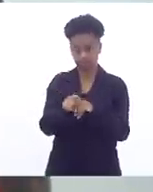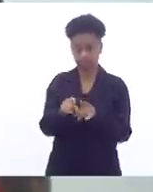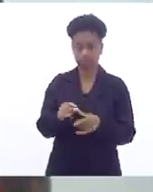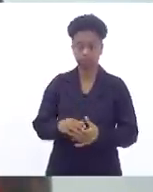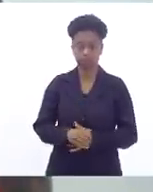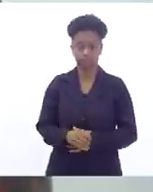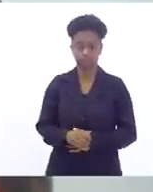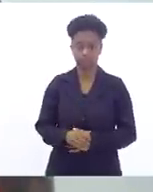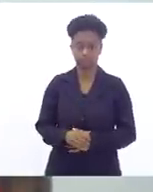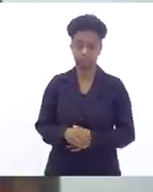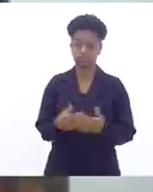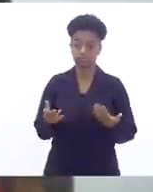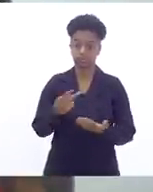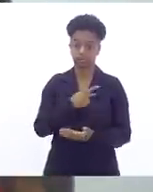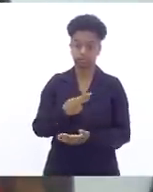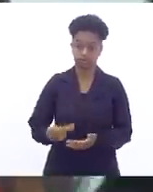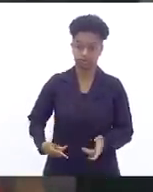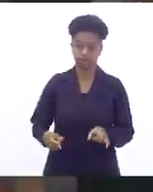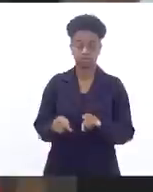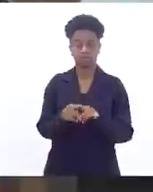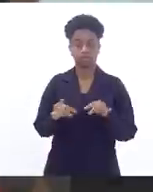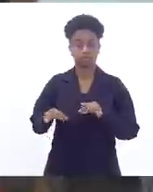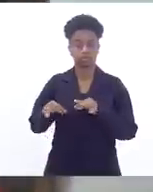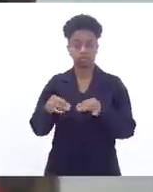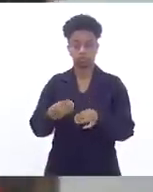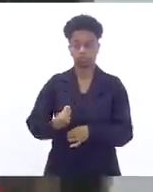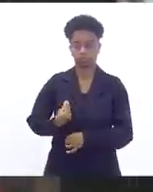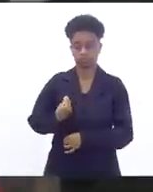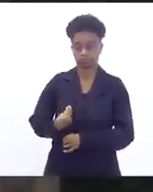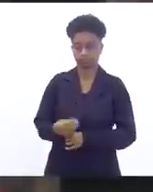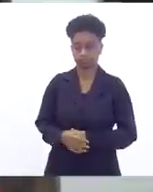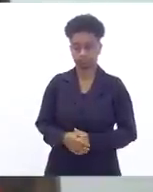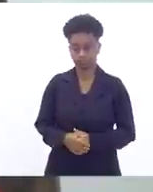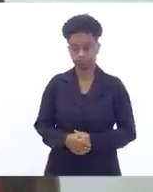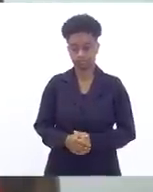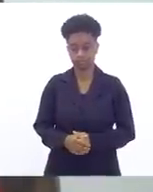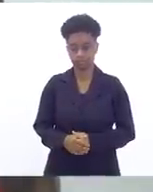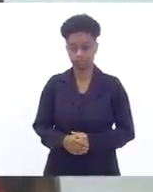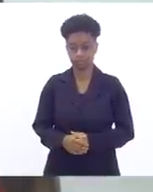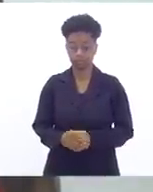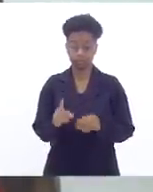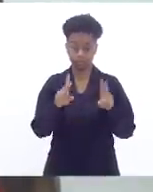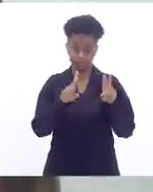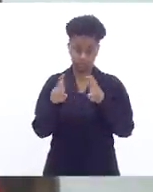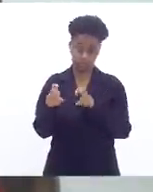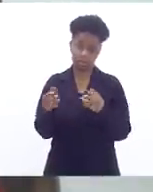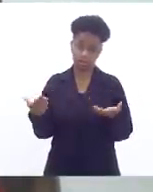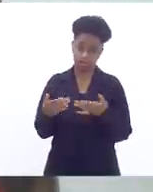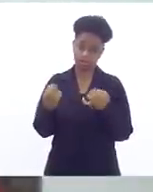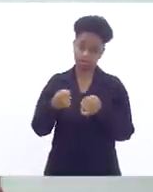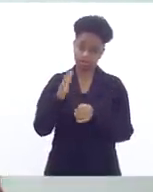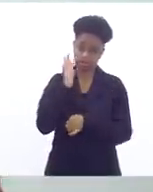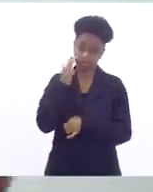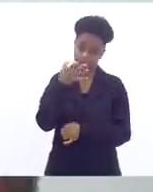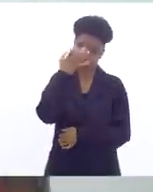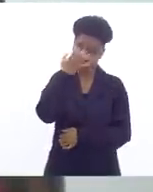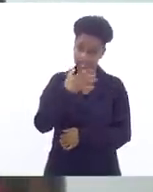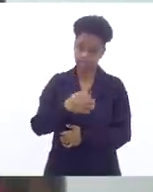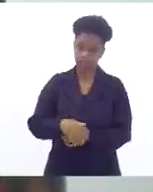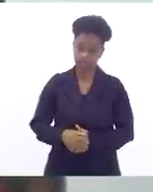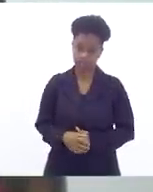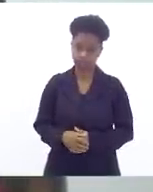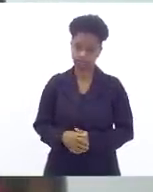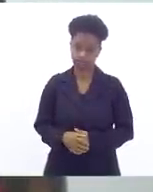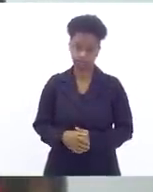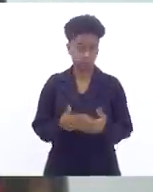Presidente e a todos aqui presente que vão assistir a gente também esse assunto chegou agora ser resolvido com seriedade Coronel